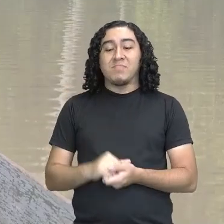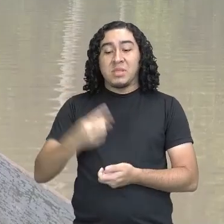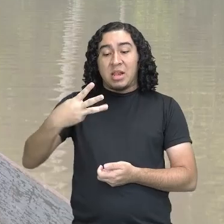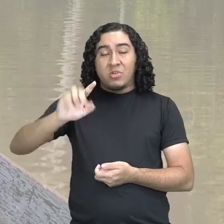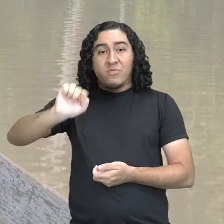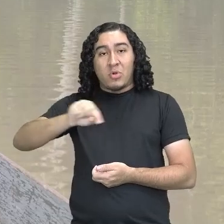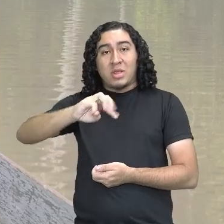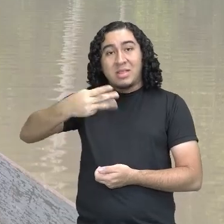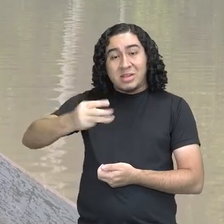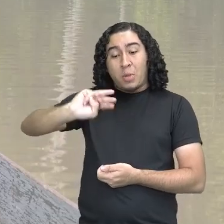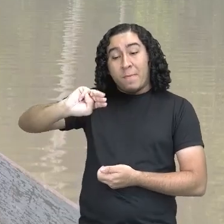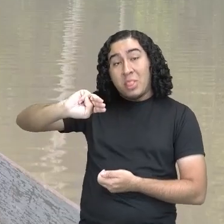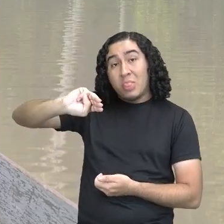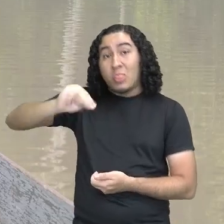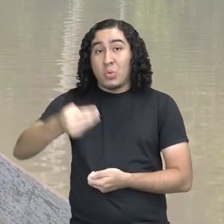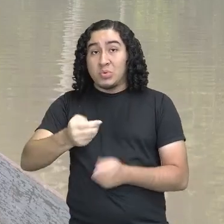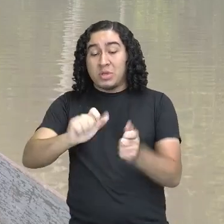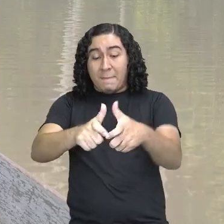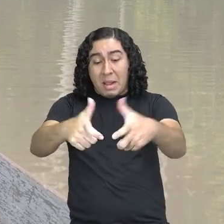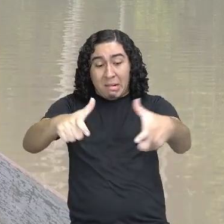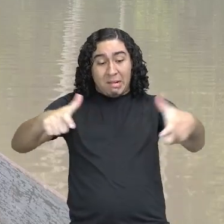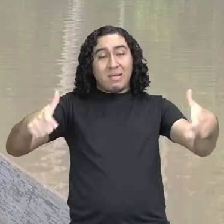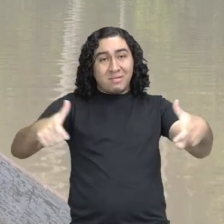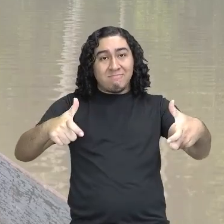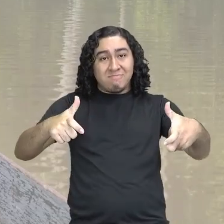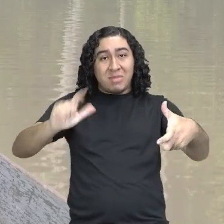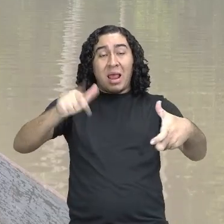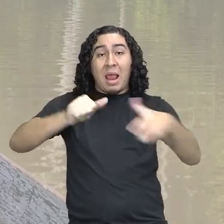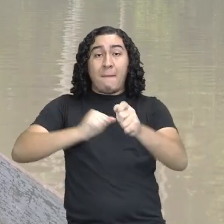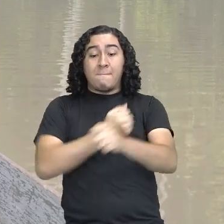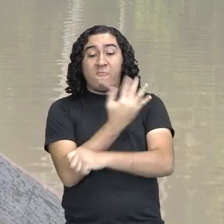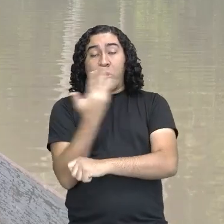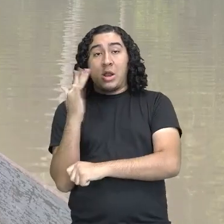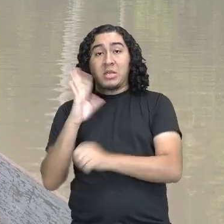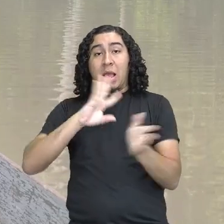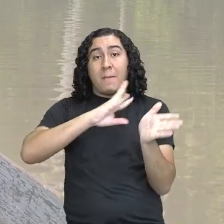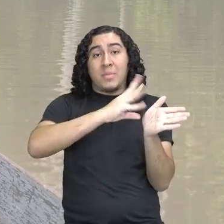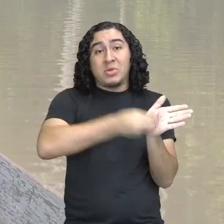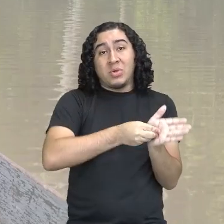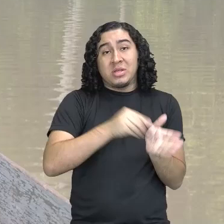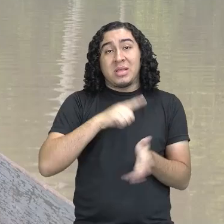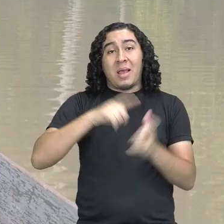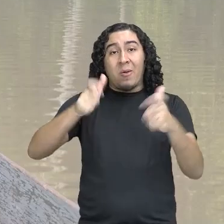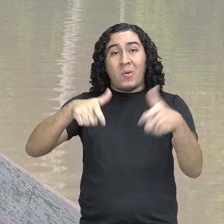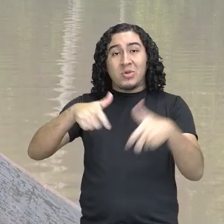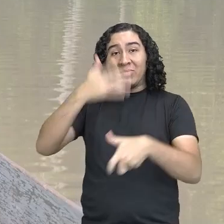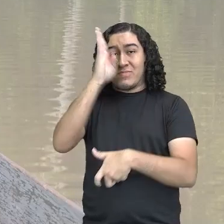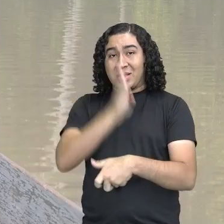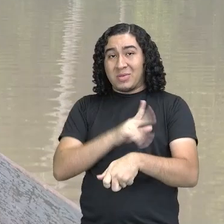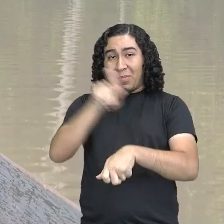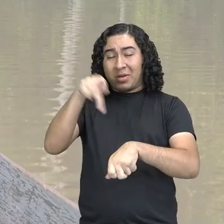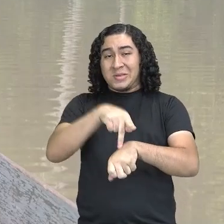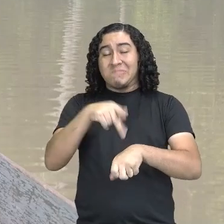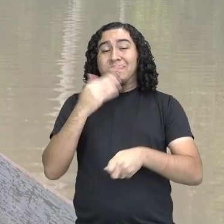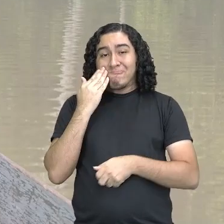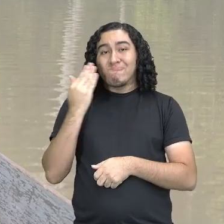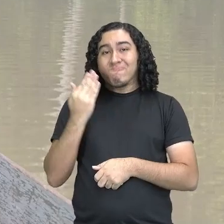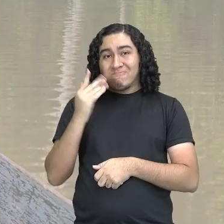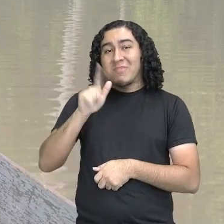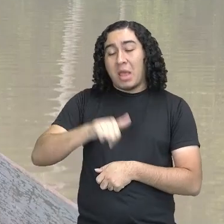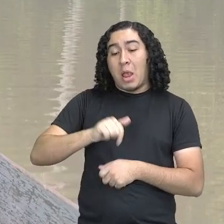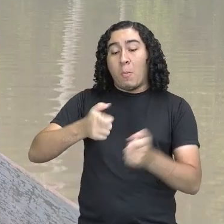3,3 milhões de quilômetros quadrados. É o pedaço da floresta amazônica que está aqui no território brasileiro. Gente, é uma área